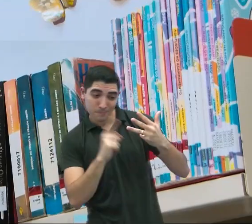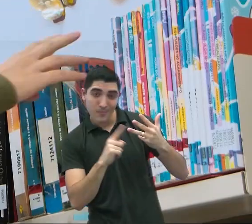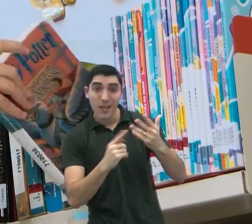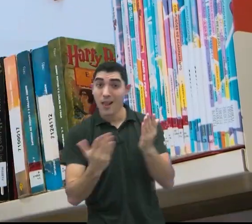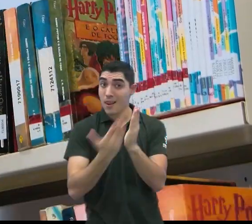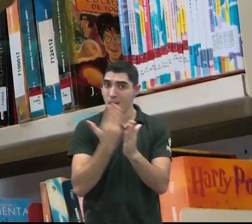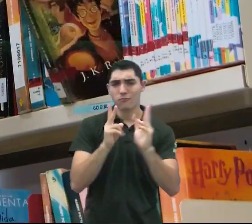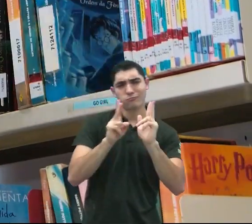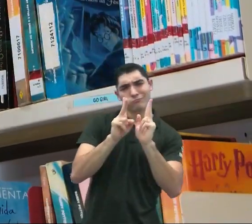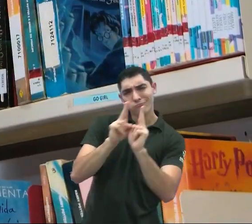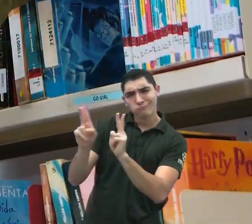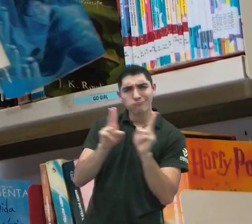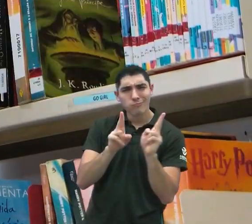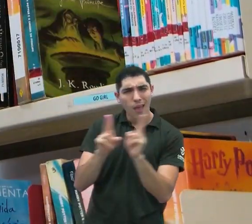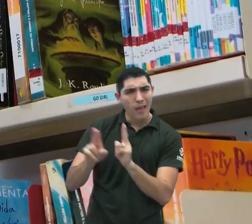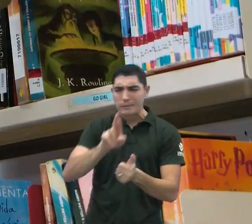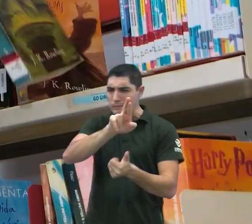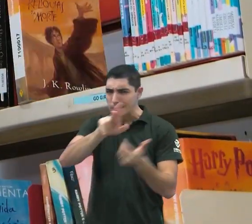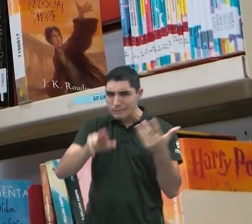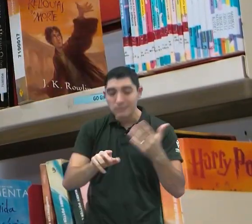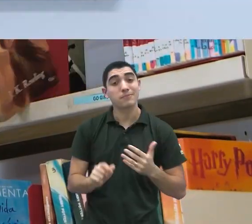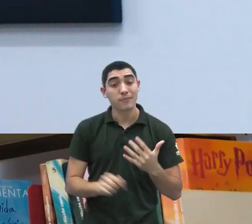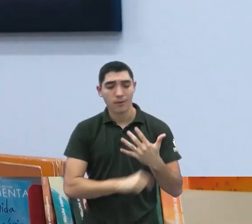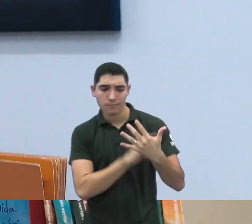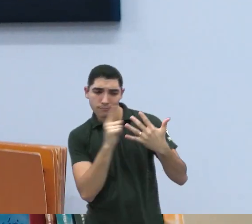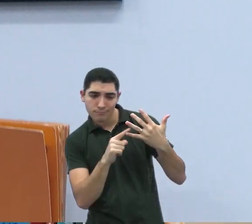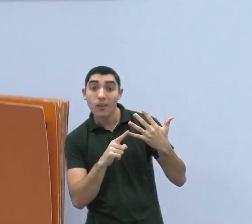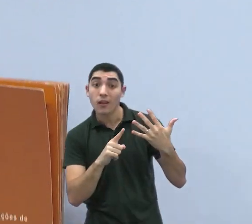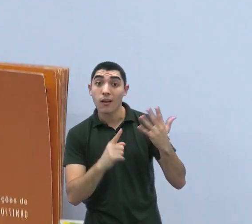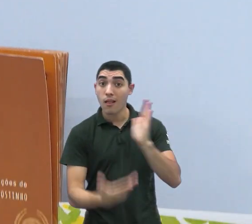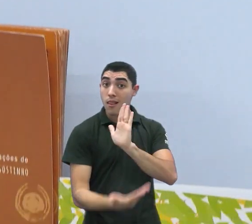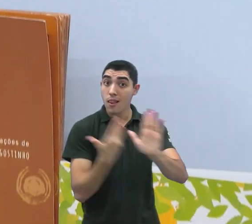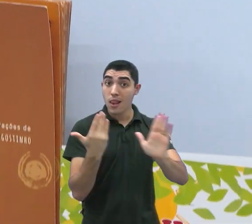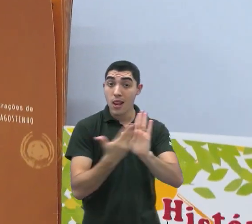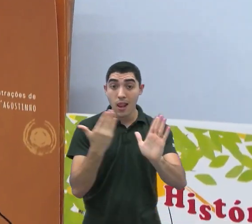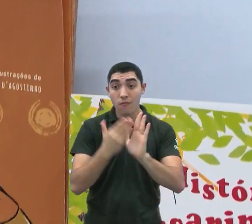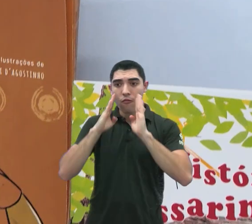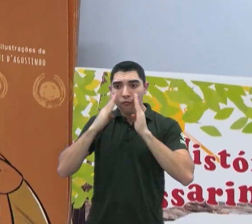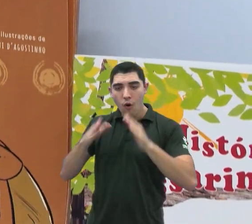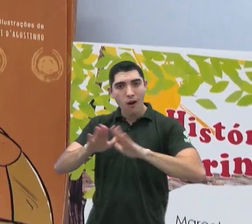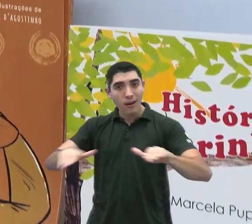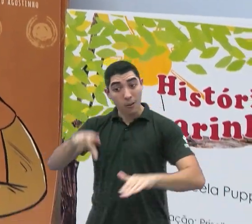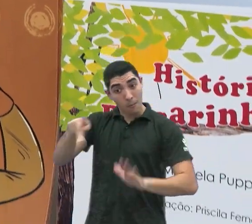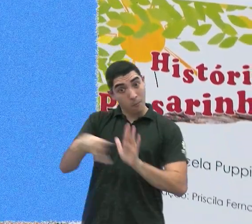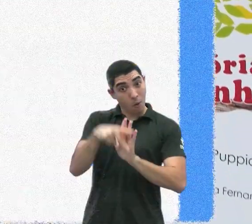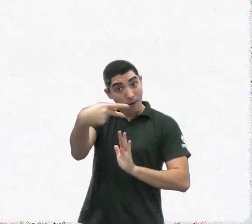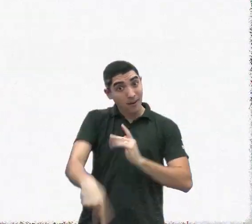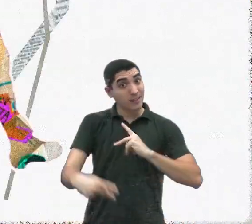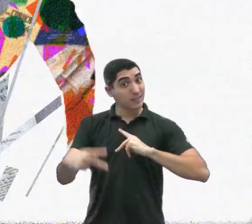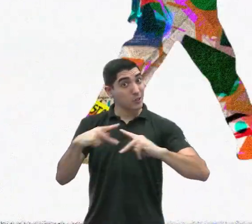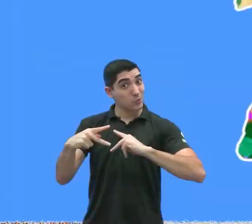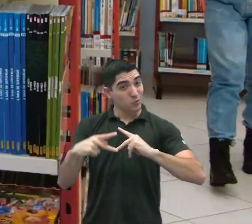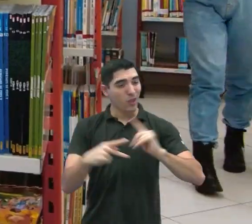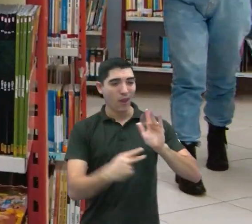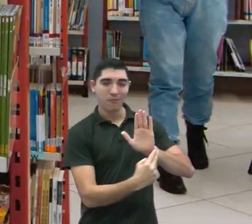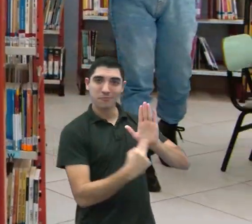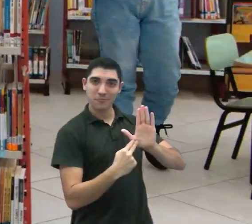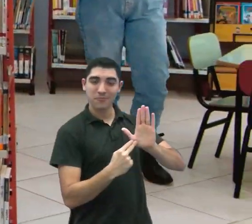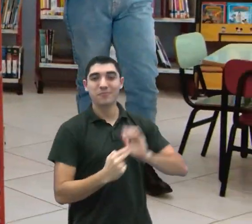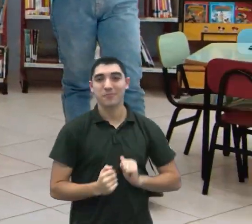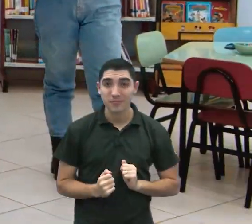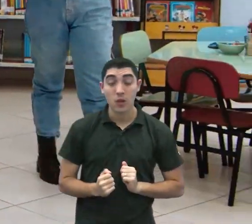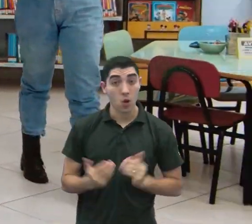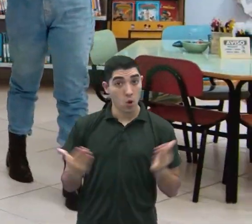sagas completas. E é claro que tem literatura infantil joseense. O livro de hoje